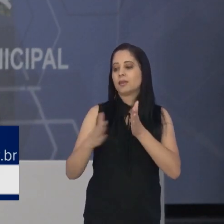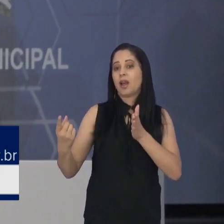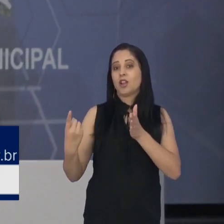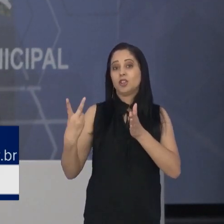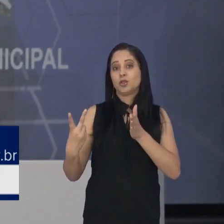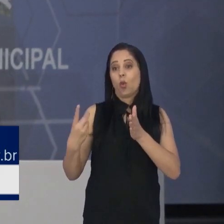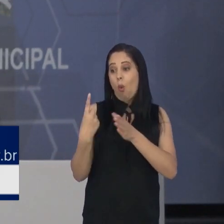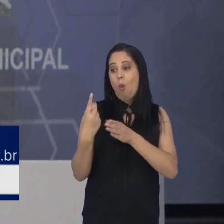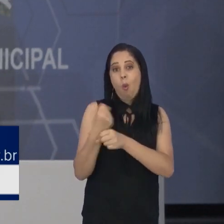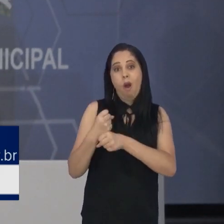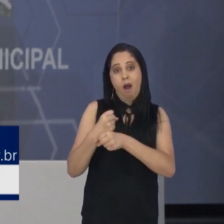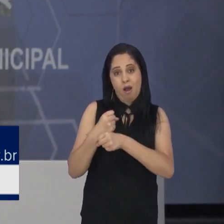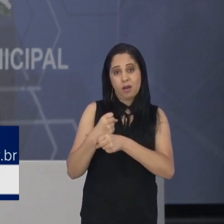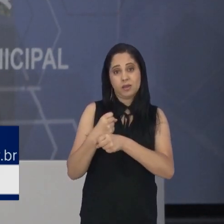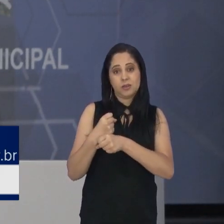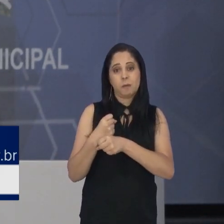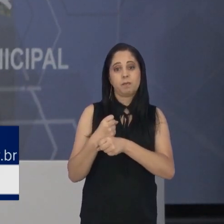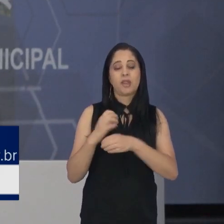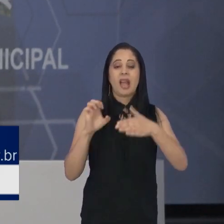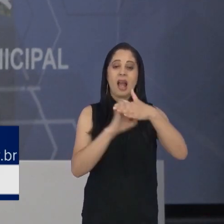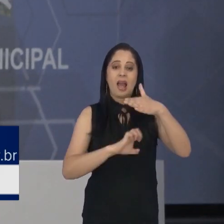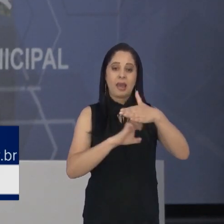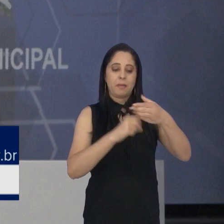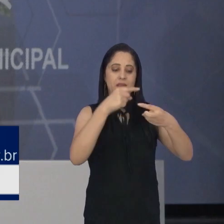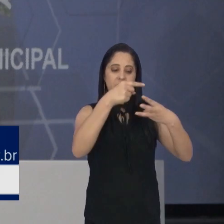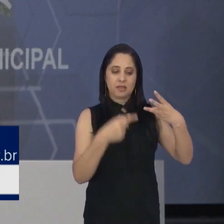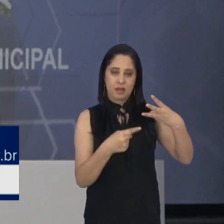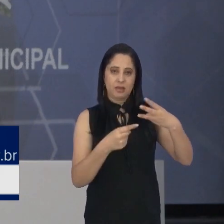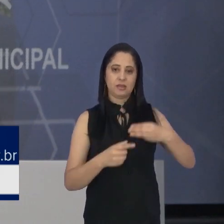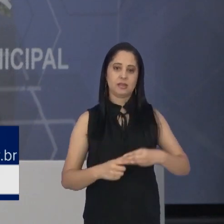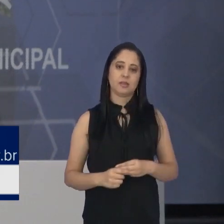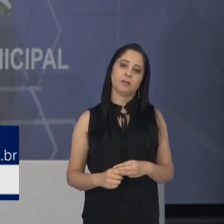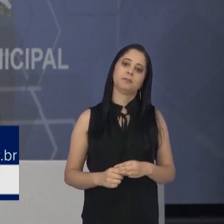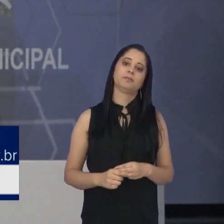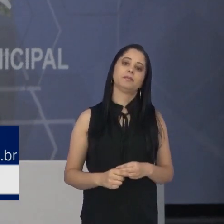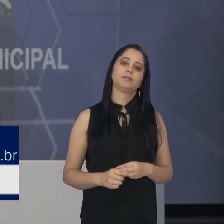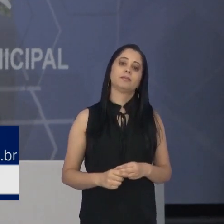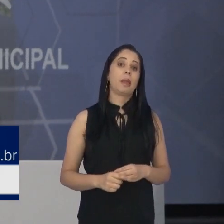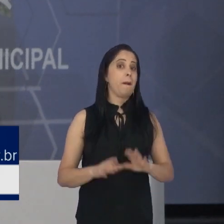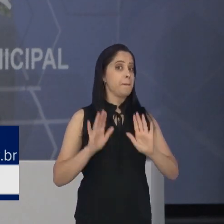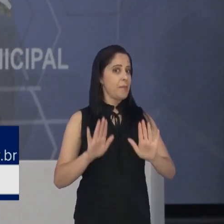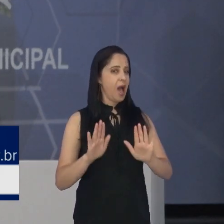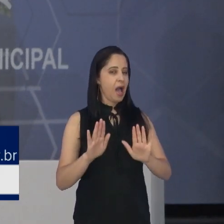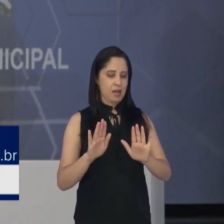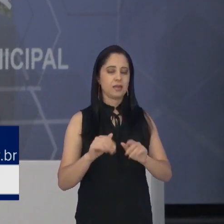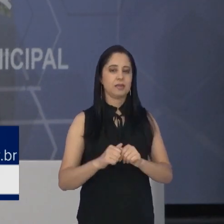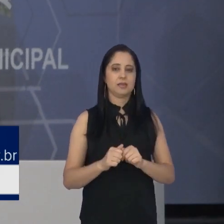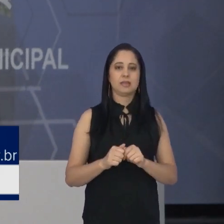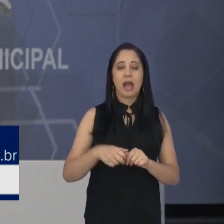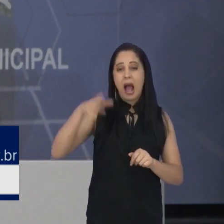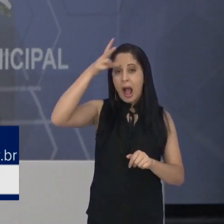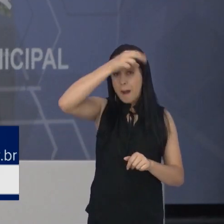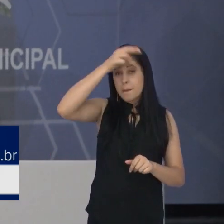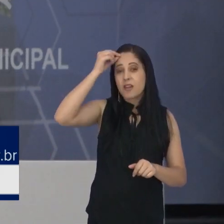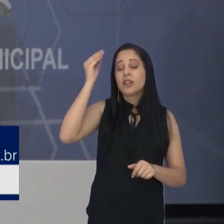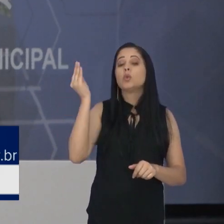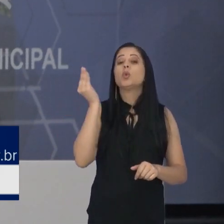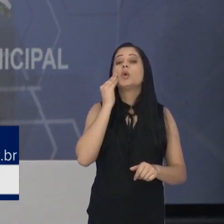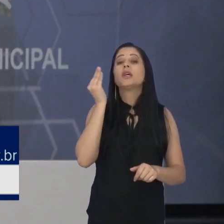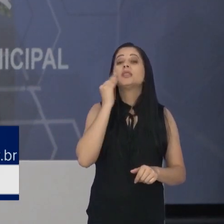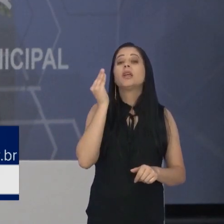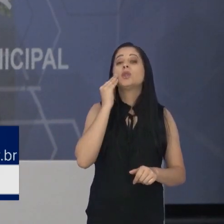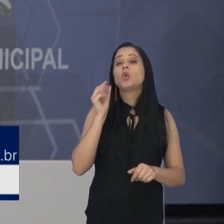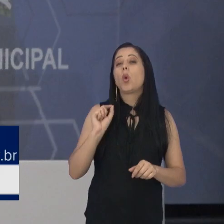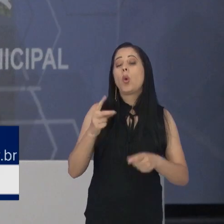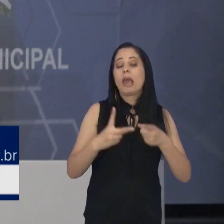empresas Expresso Marangá, Sans Penha e Joseense. Para tentar regularizar a situação, no dia 9